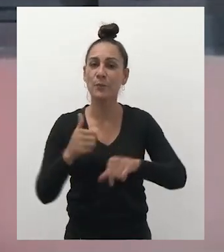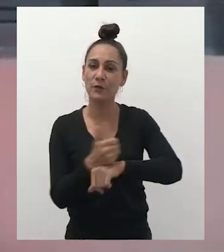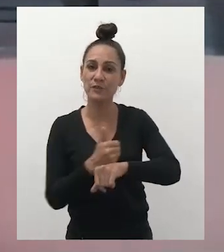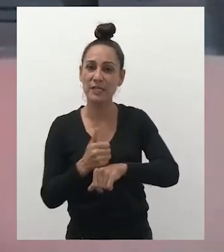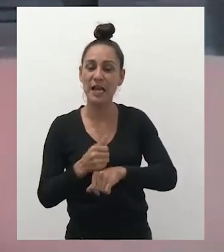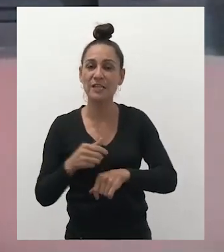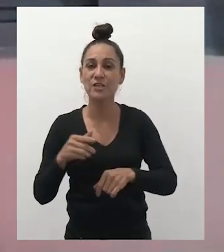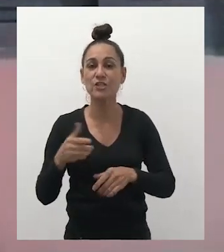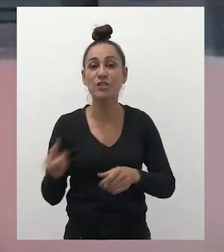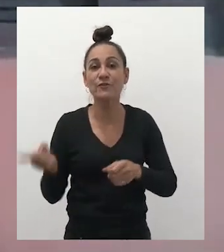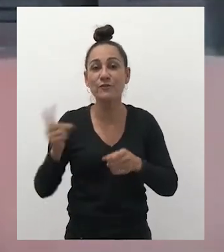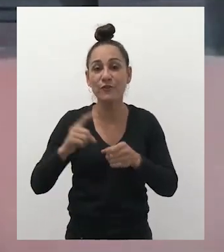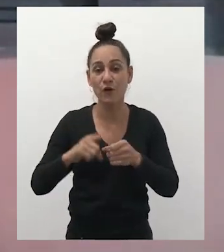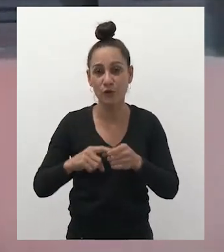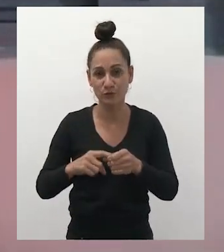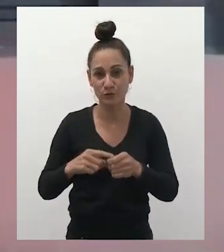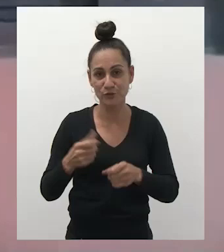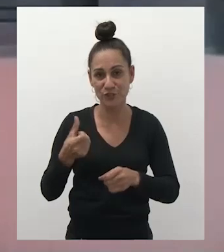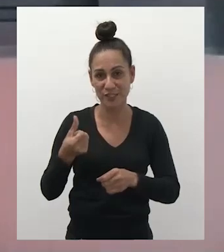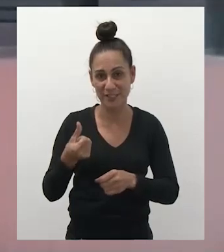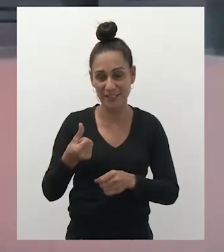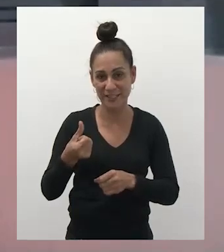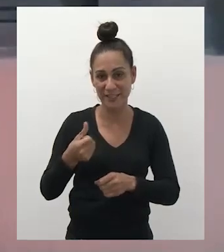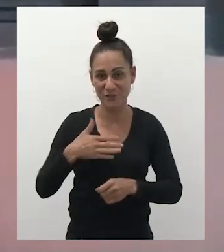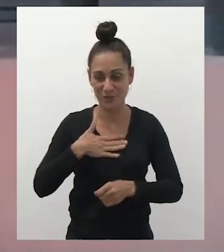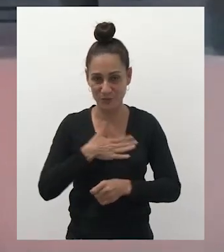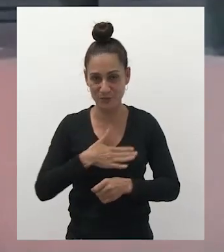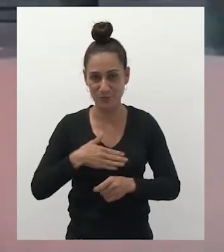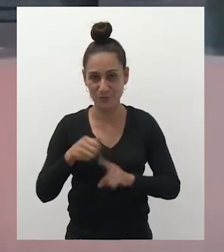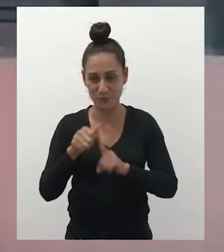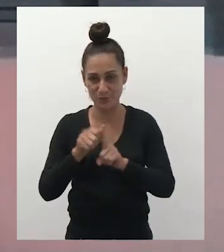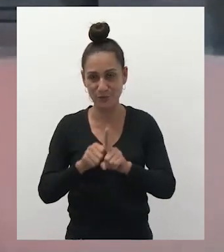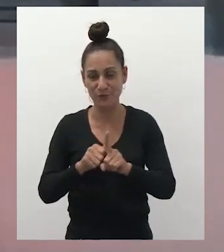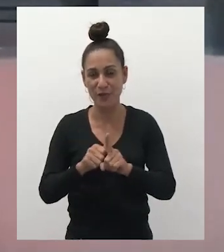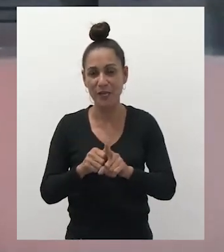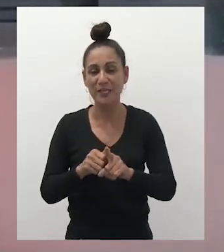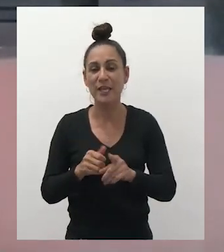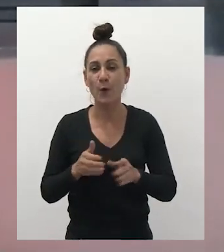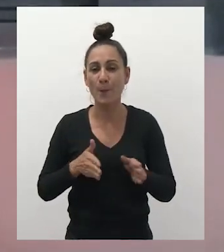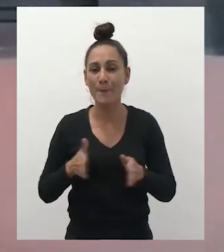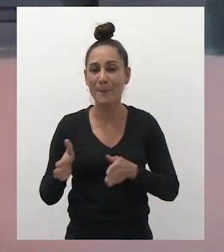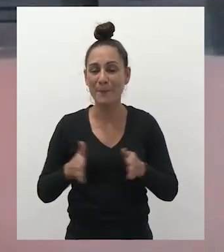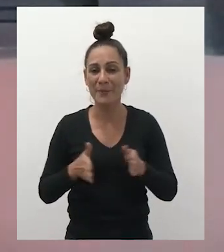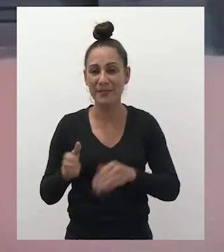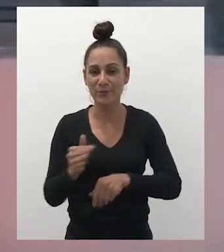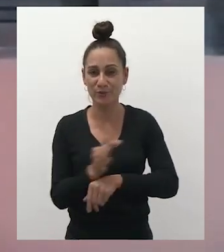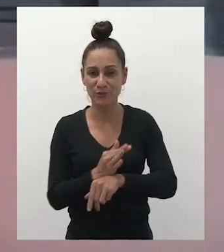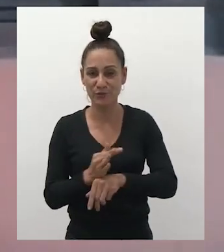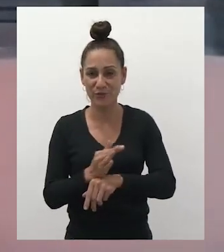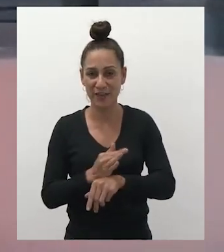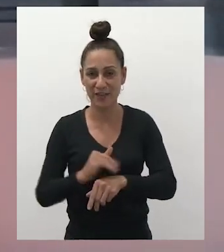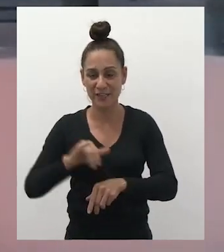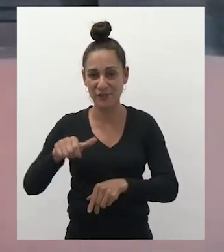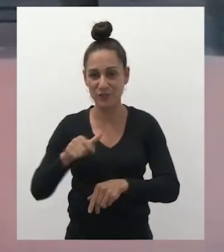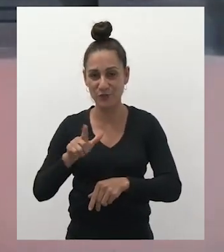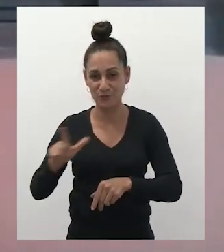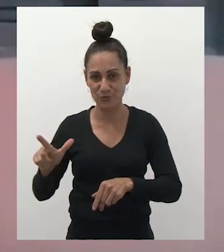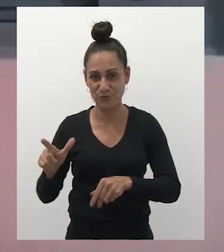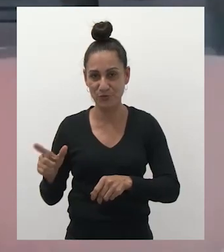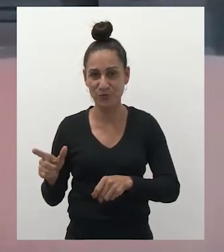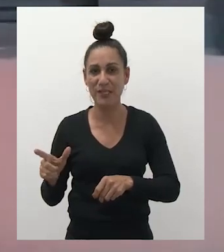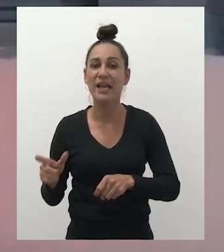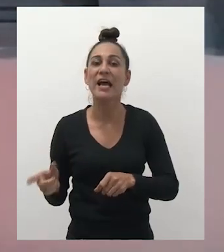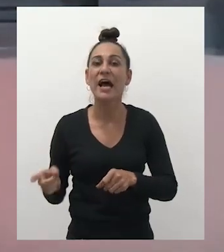dia 6/8, temos esse período aí, né, de férias, agora em julho. Voltamos, então,